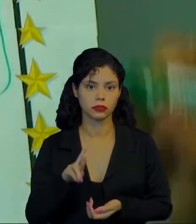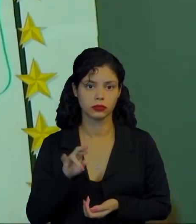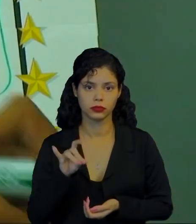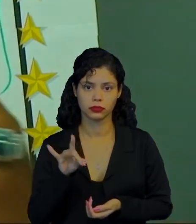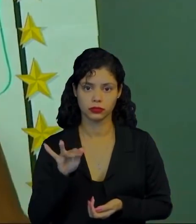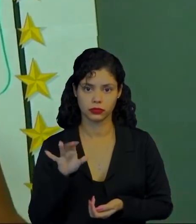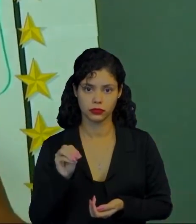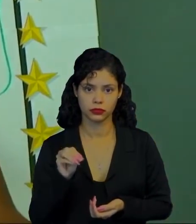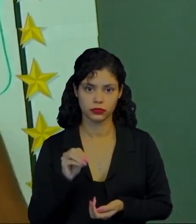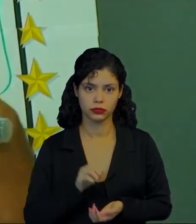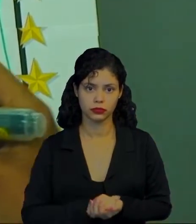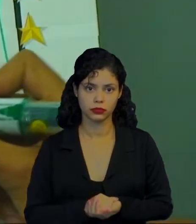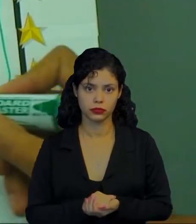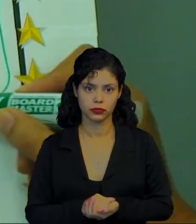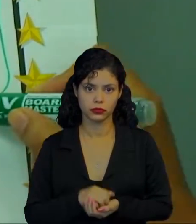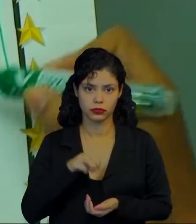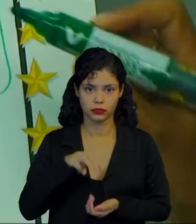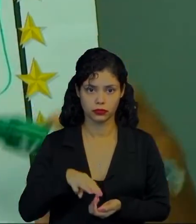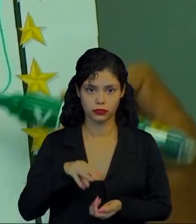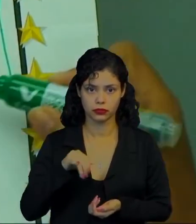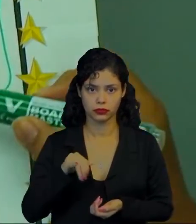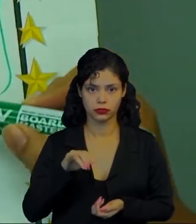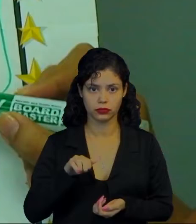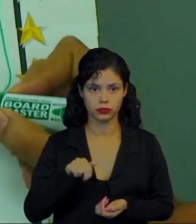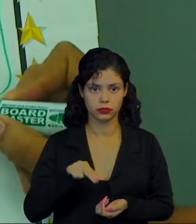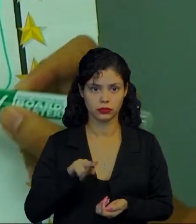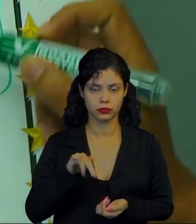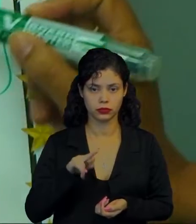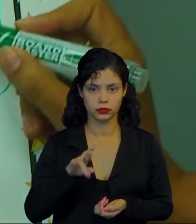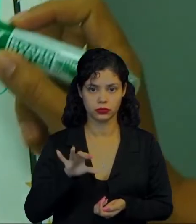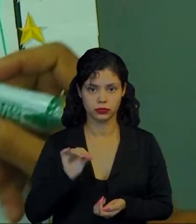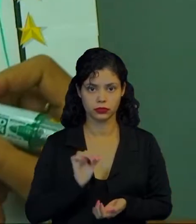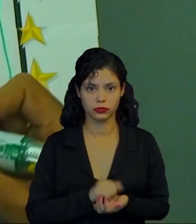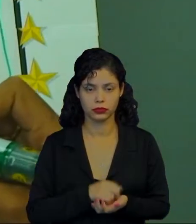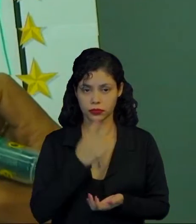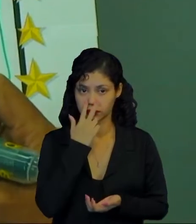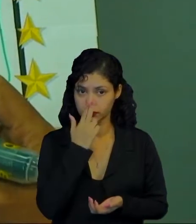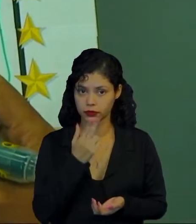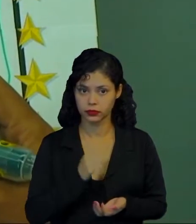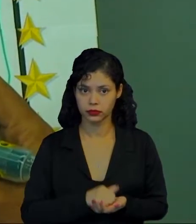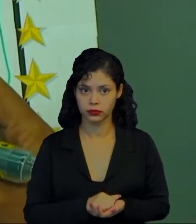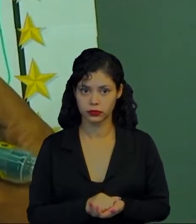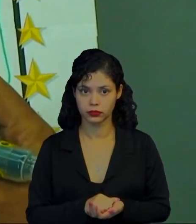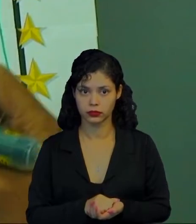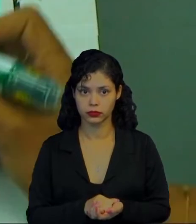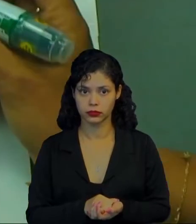matreiro e mineiro. Olha aqui ainda é mais parecido, ó.